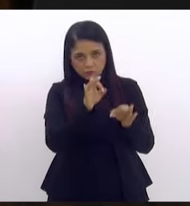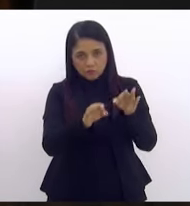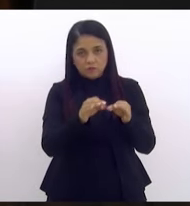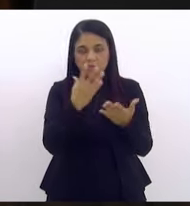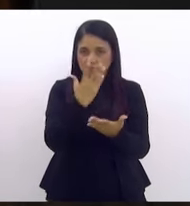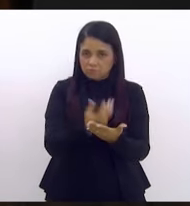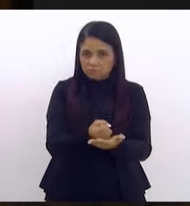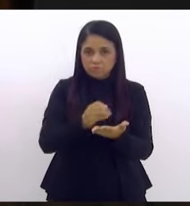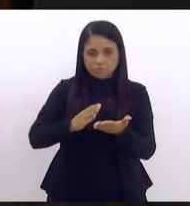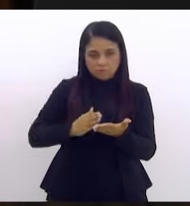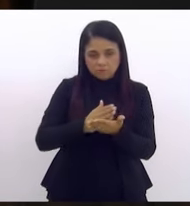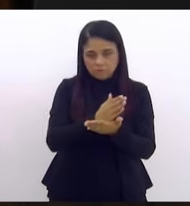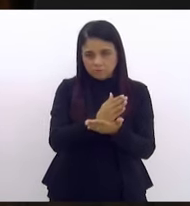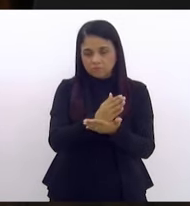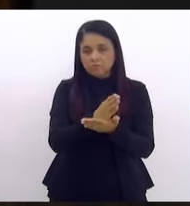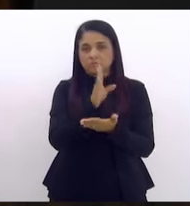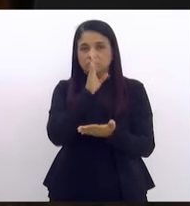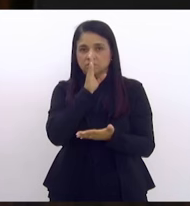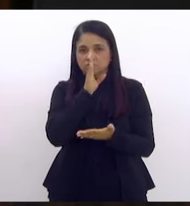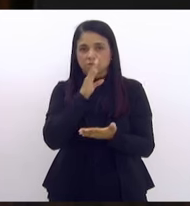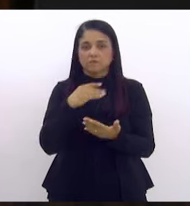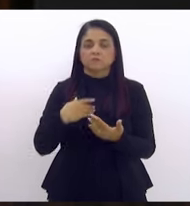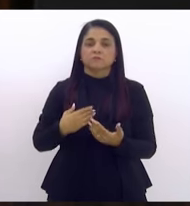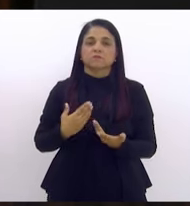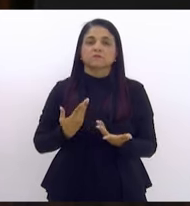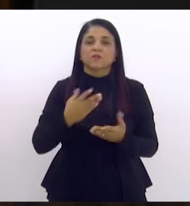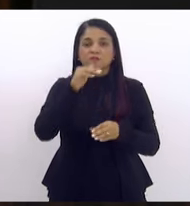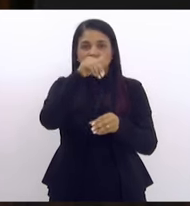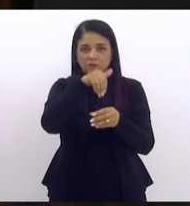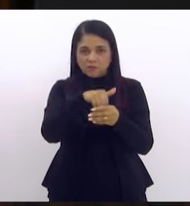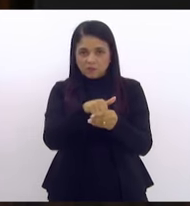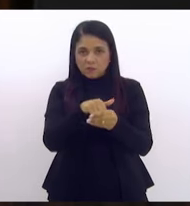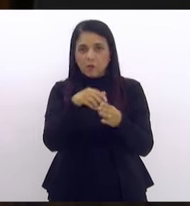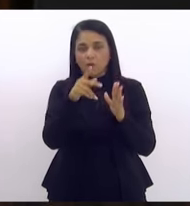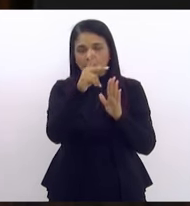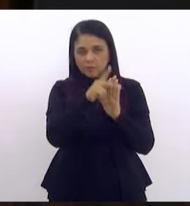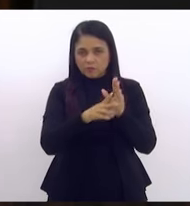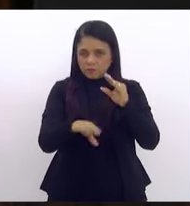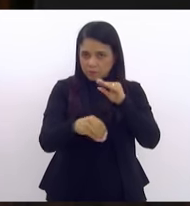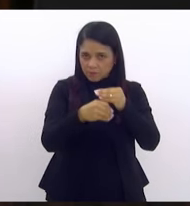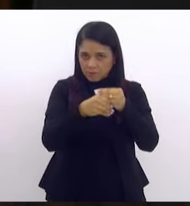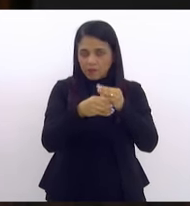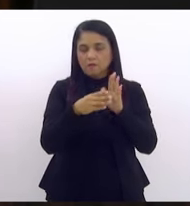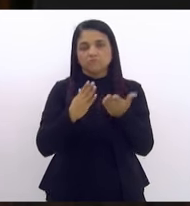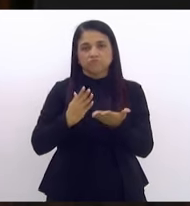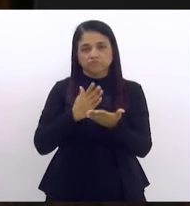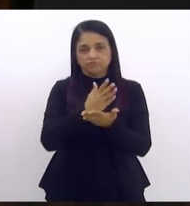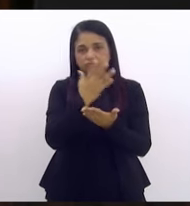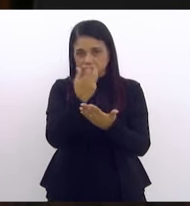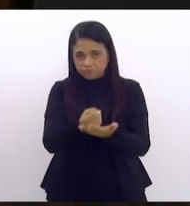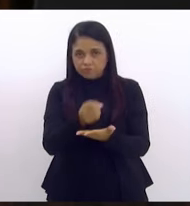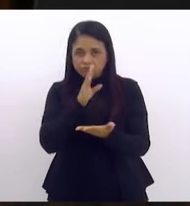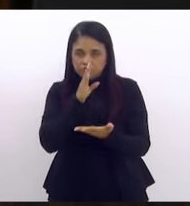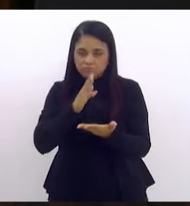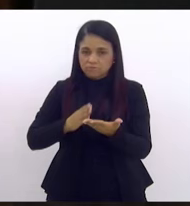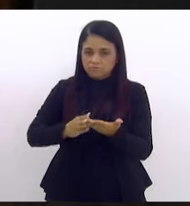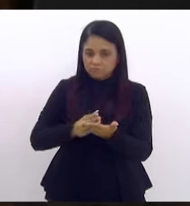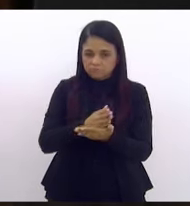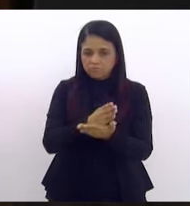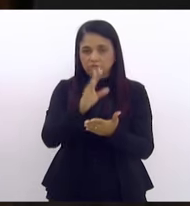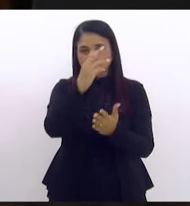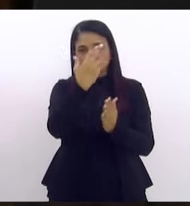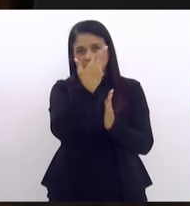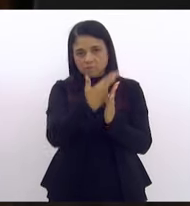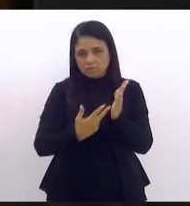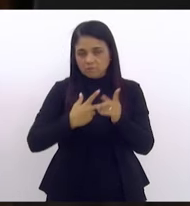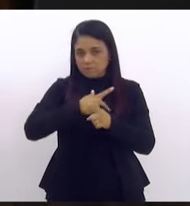Senhores que aprovam, permaneçam como estão. Aprovado. Em votação, o projeto assim emendado. Senhores que aprovam, permaneçam como estão. Aprovado. Vai a redação